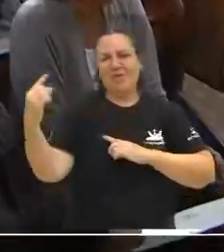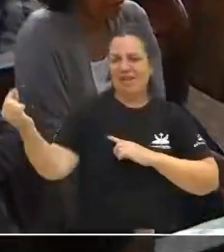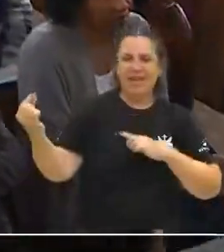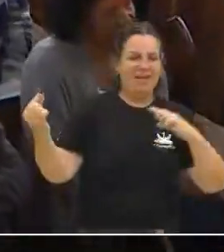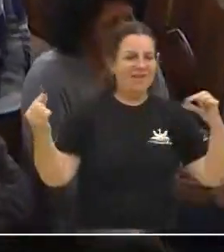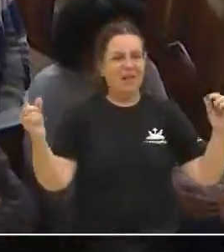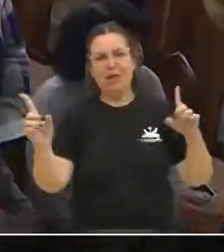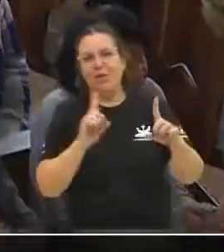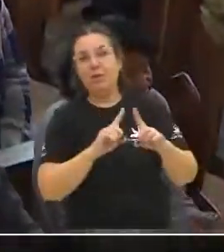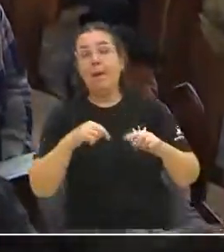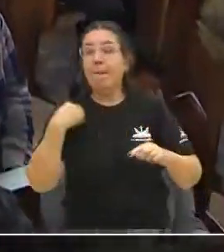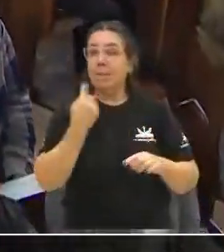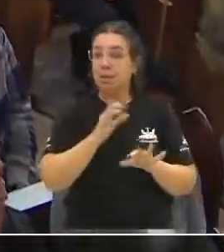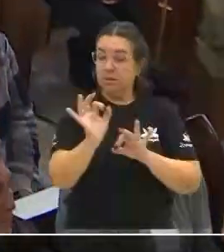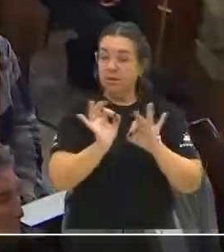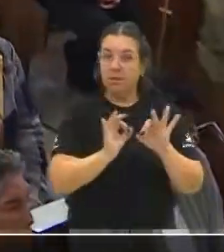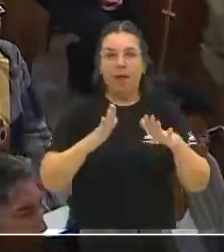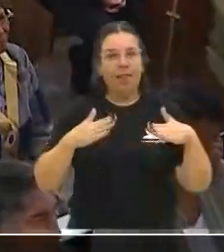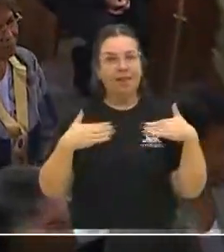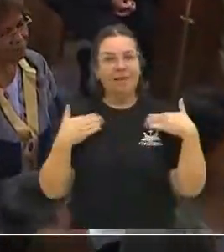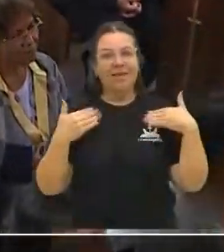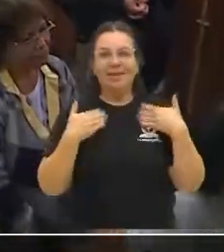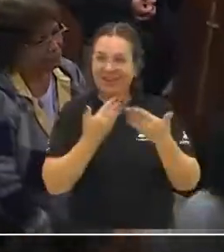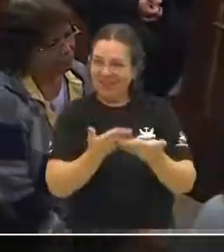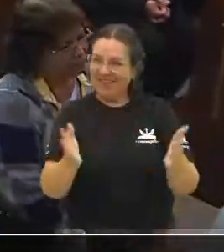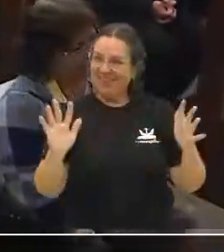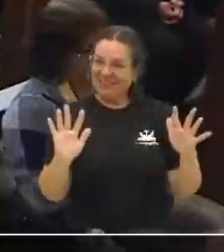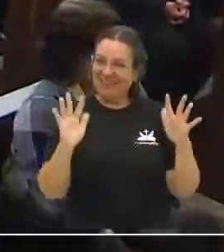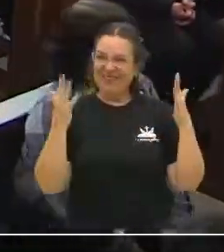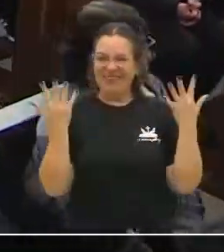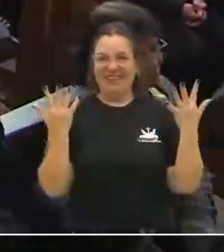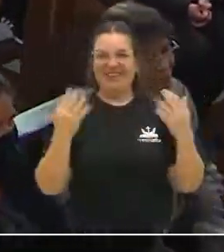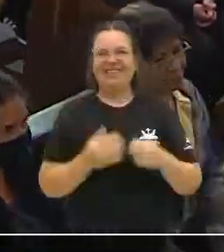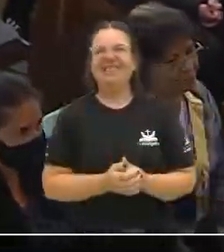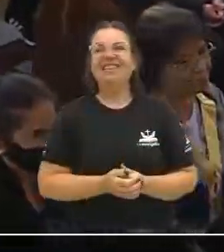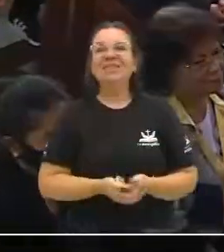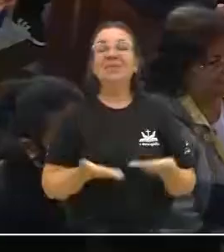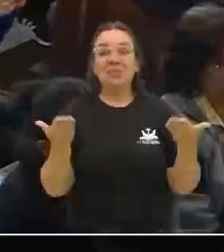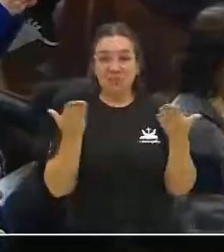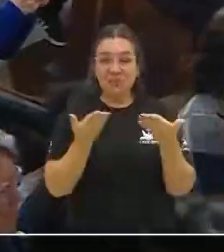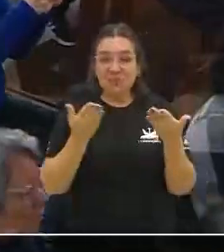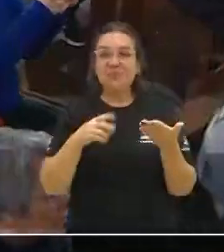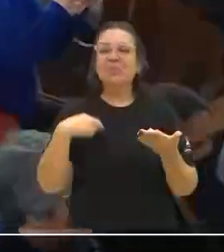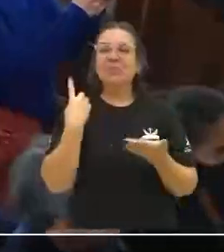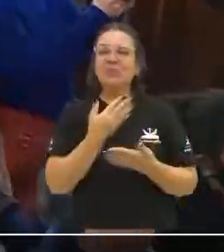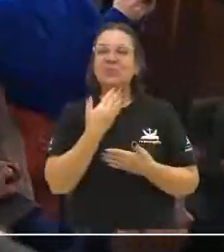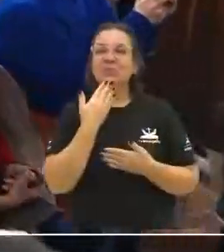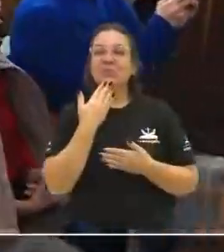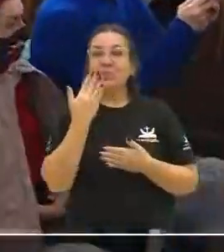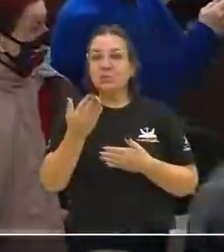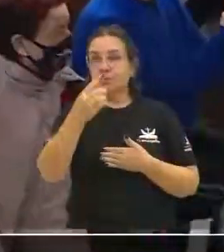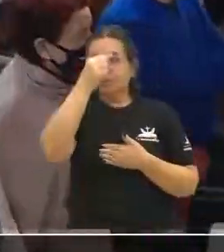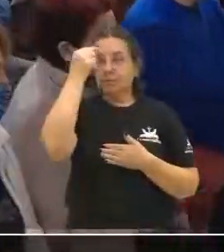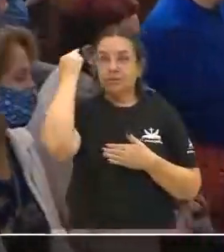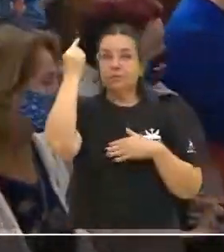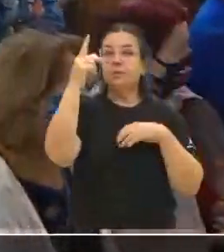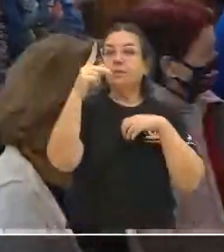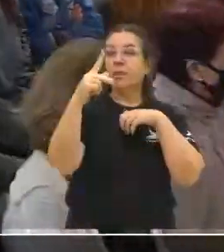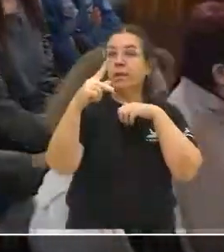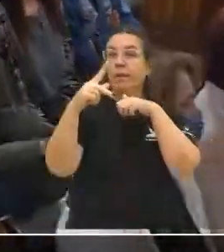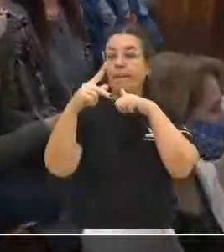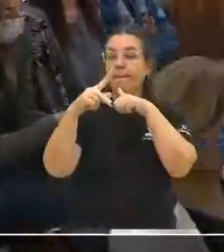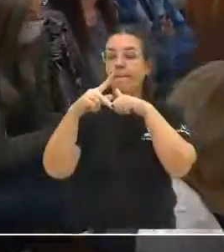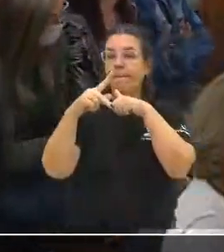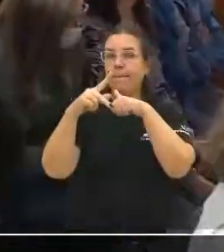nós preparamos com muita alegria essa festa. Hoje nós pedíamos a São Pedro, São Pedro deu uma